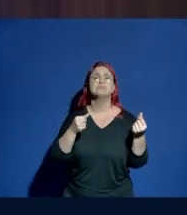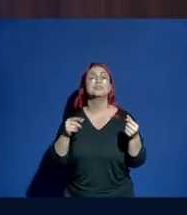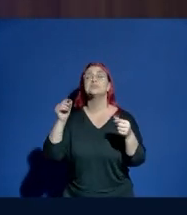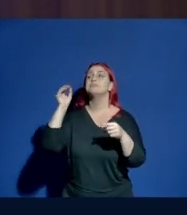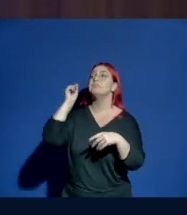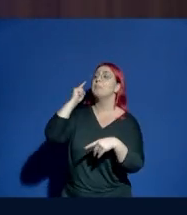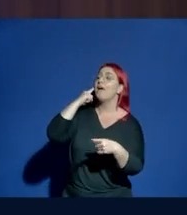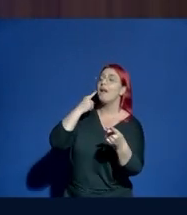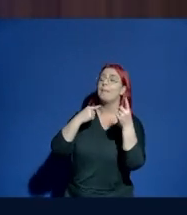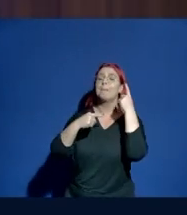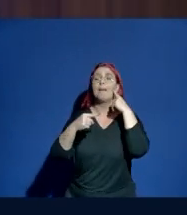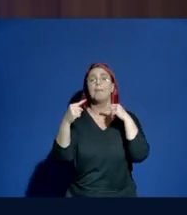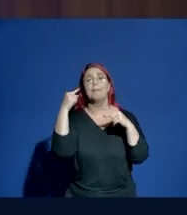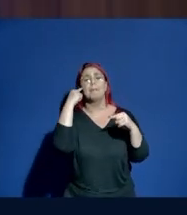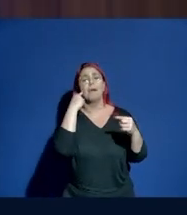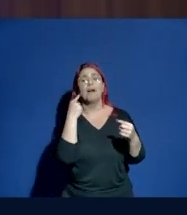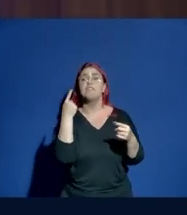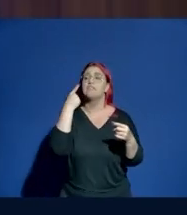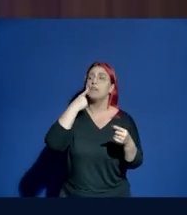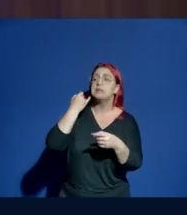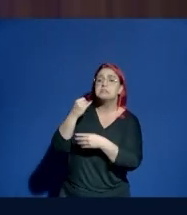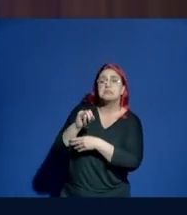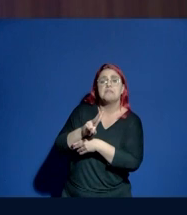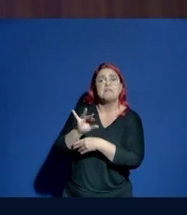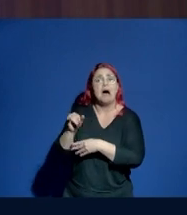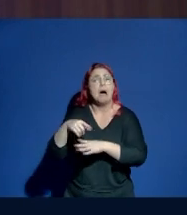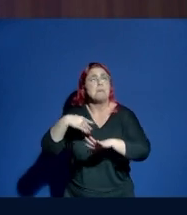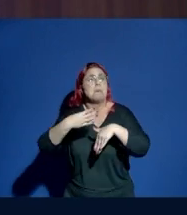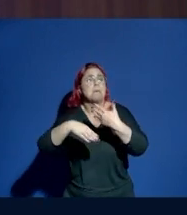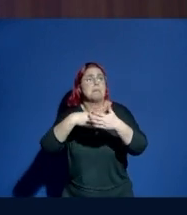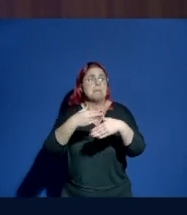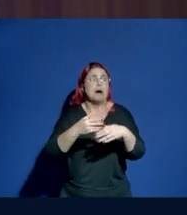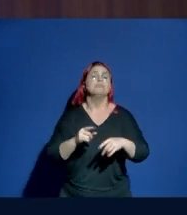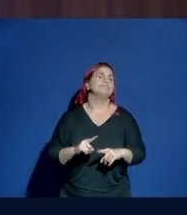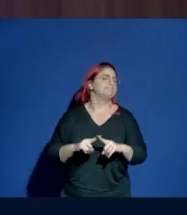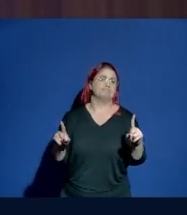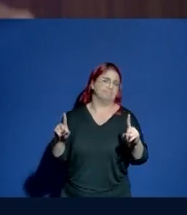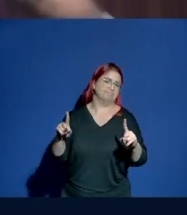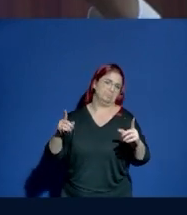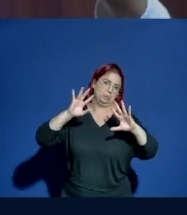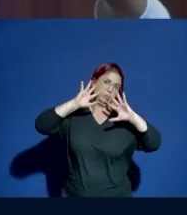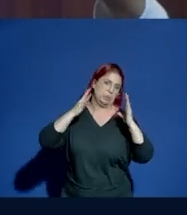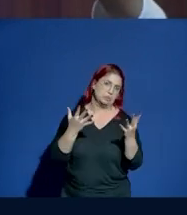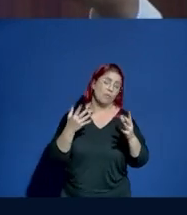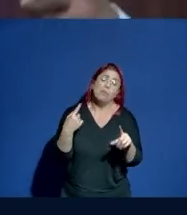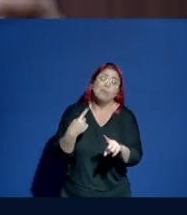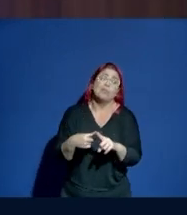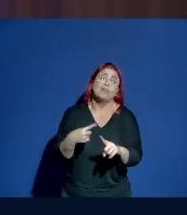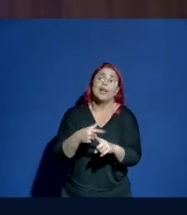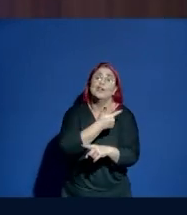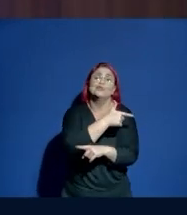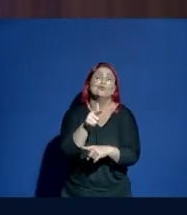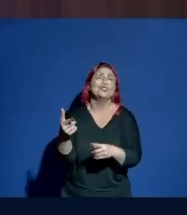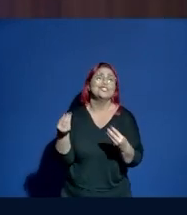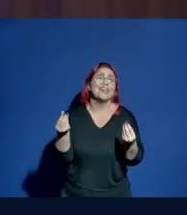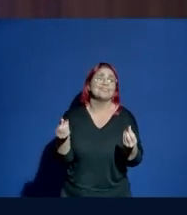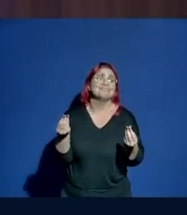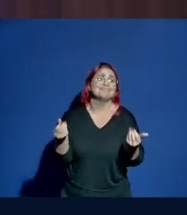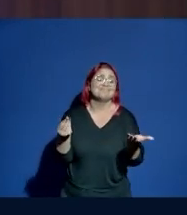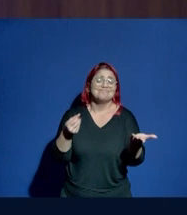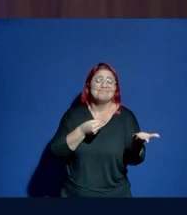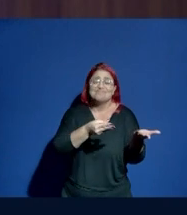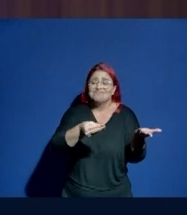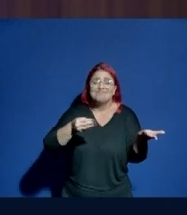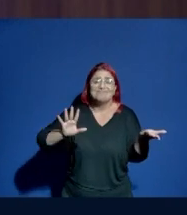expectativas de possíveis eminentes que pudessem serem feitos e nada foi possível porque não tinha viabilidade para o mercado